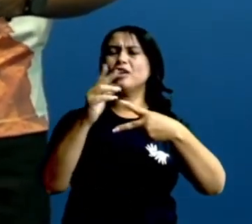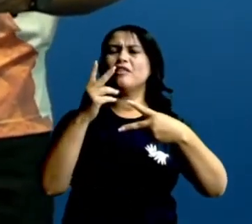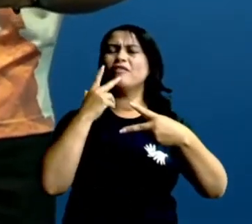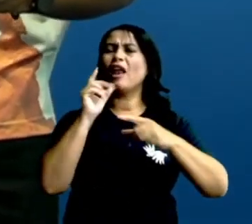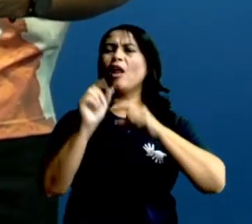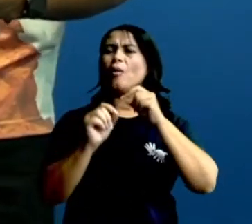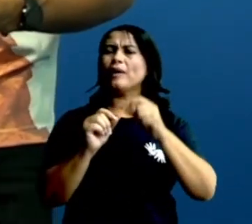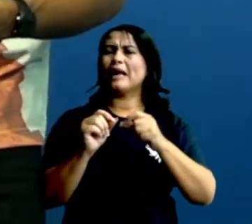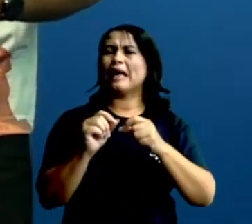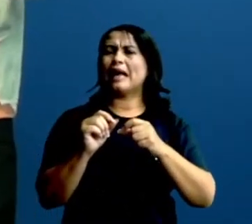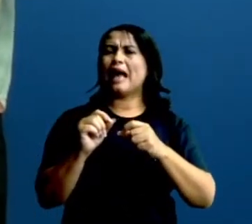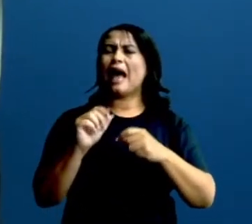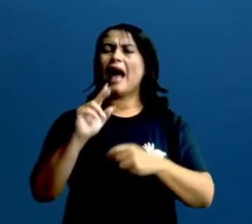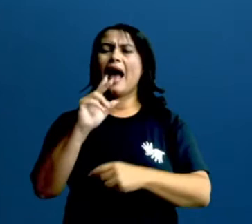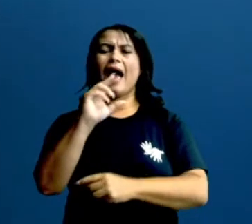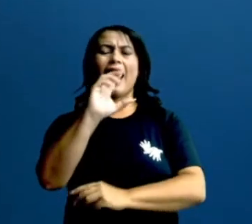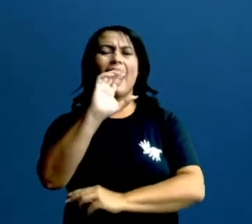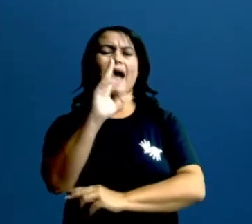termo chamado